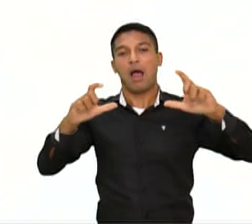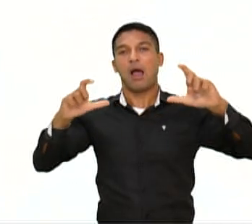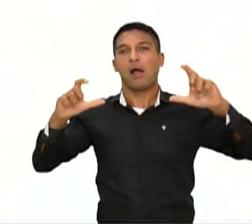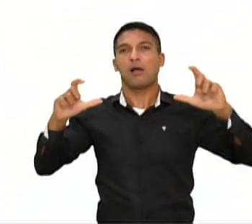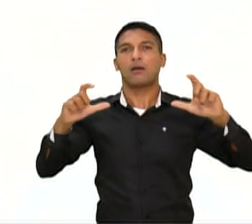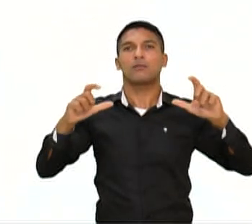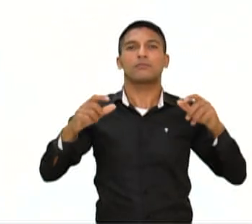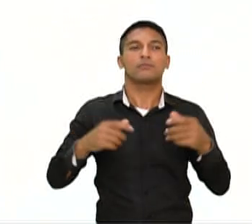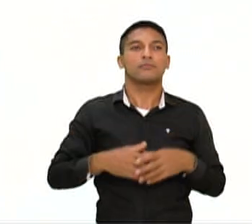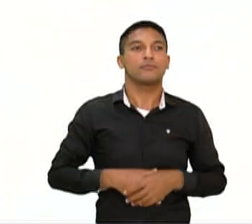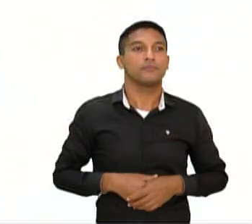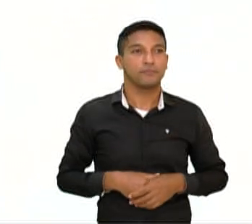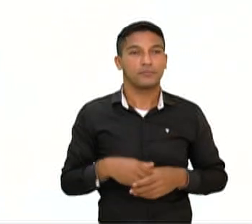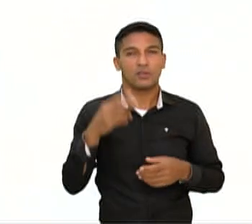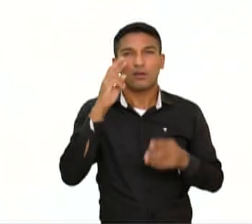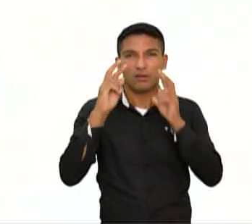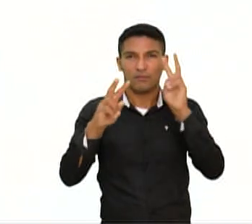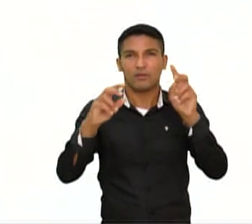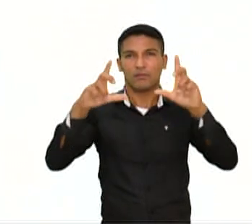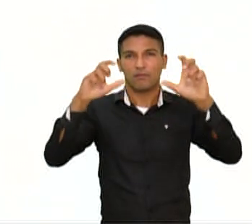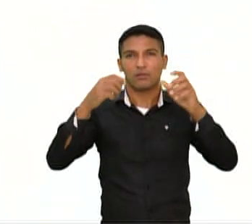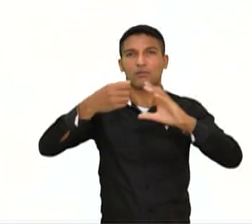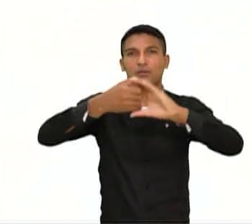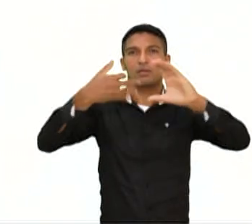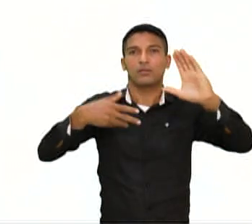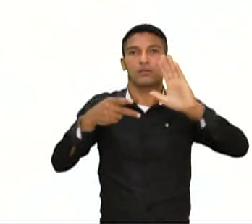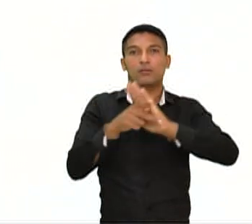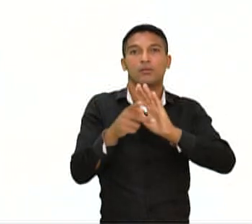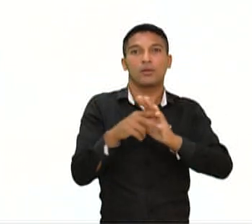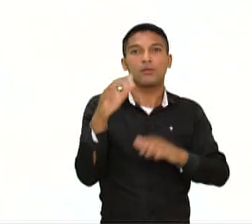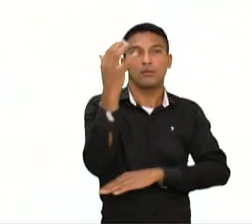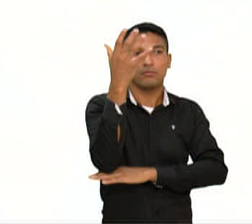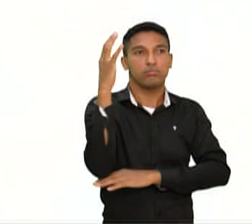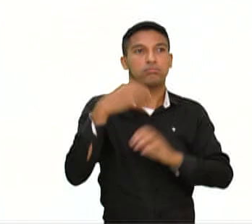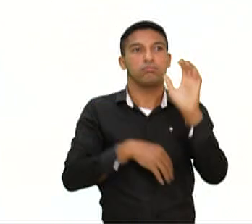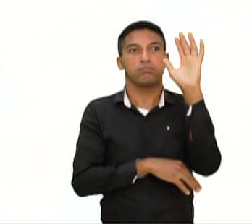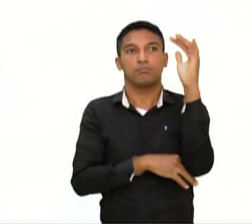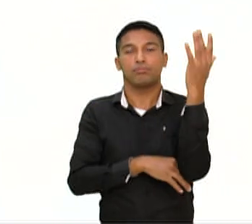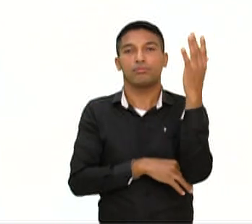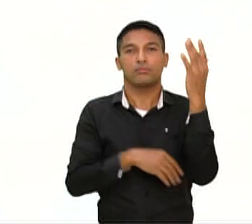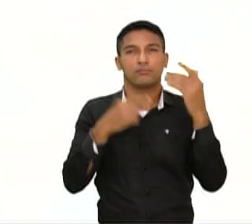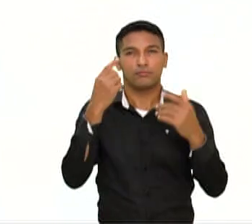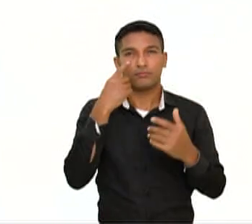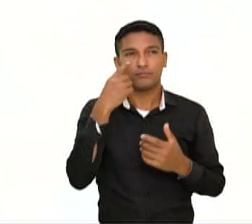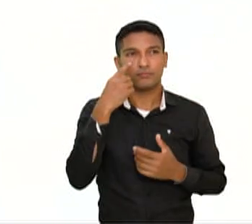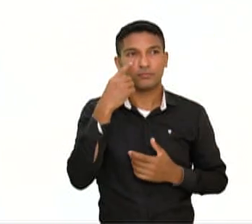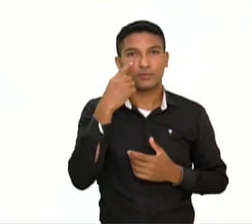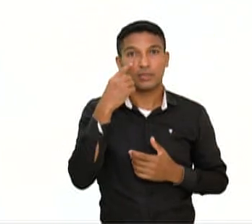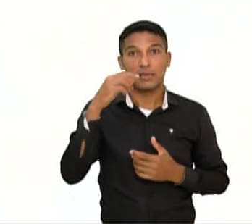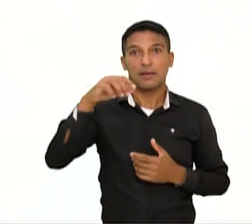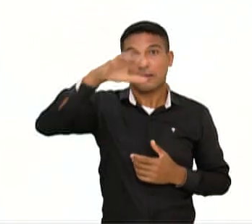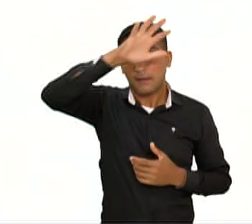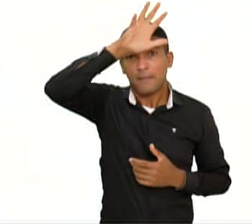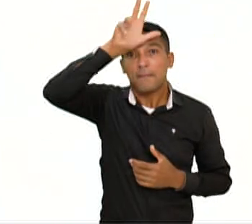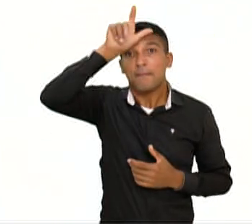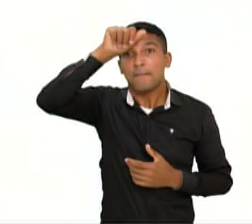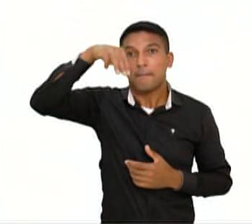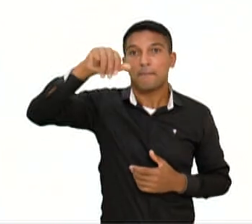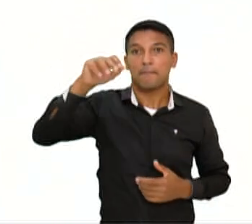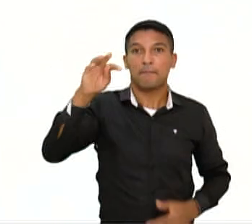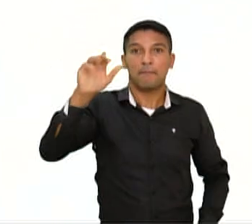características de algumas espécies vegetais e algumas faunas identificadas dentro do nosso estado. Da Mata Atlântica a gente percebe